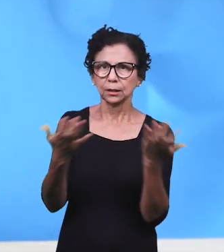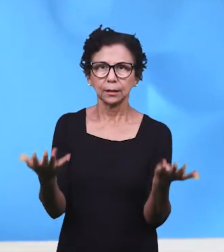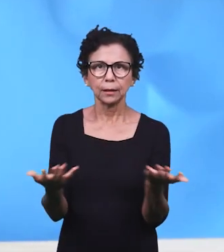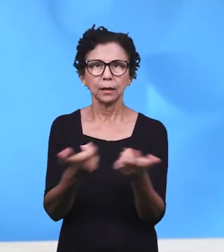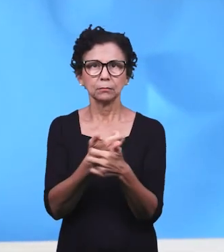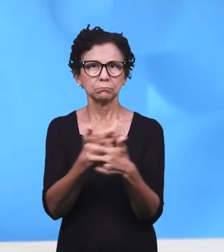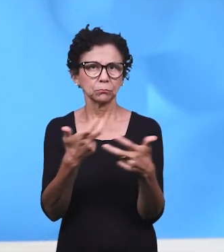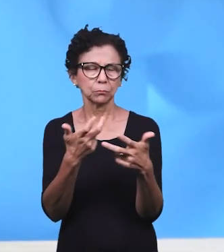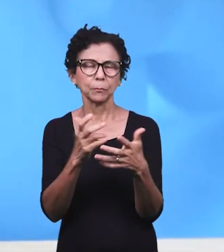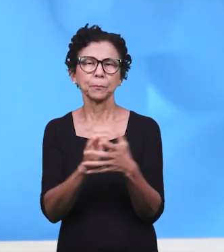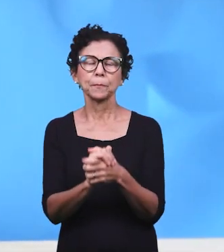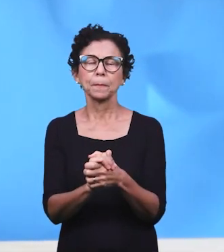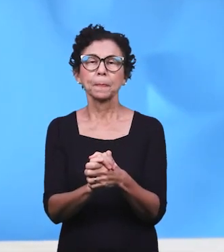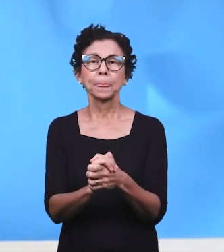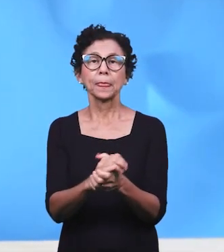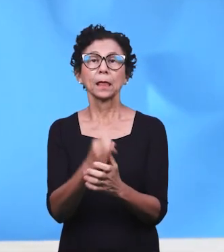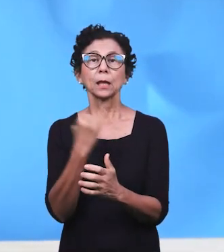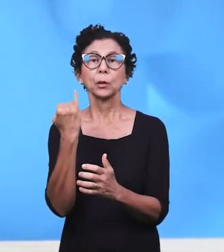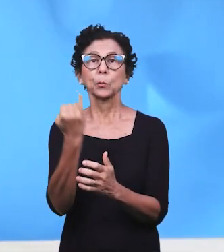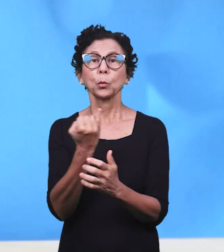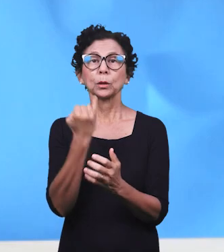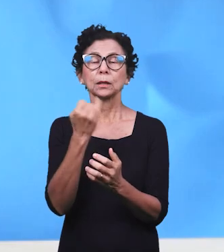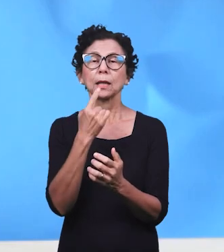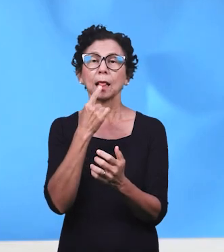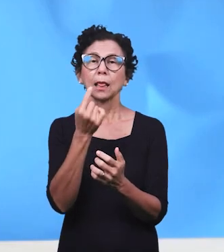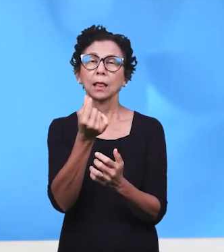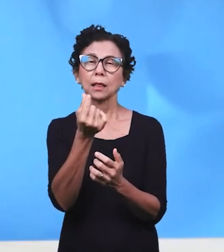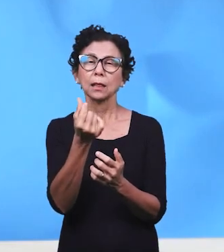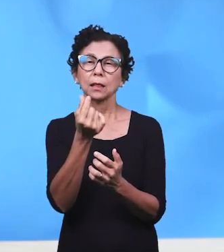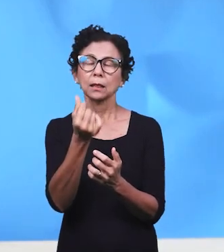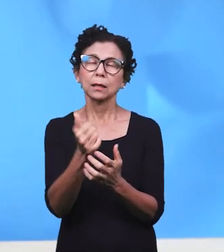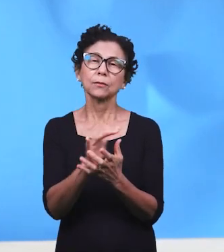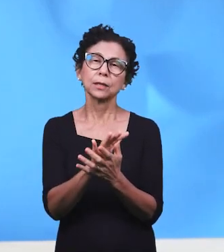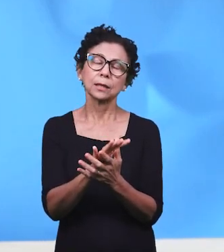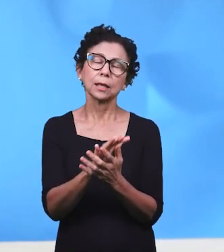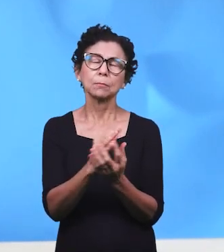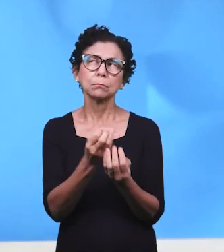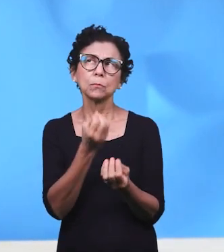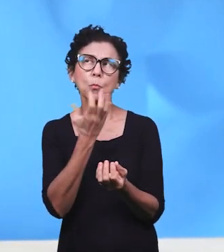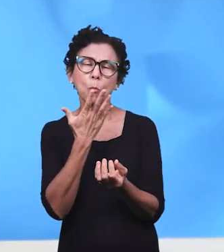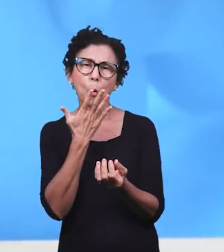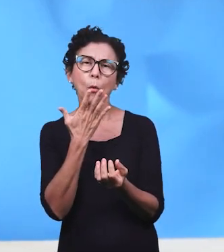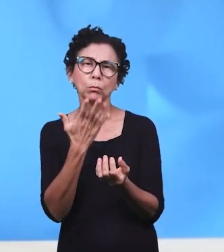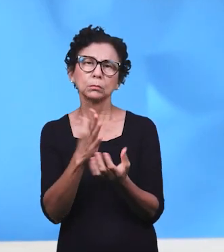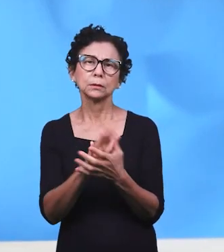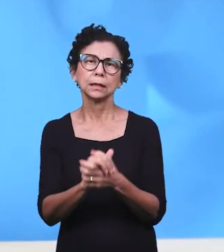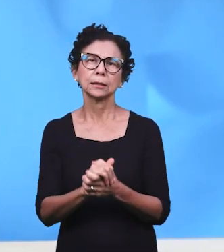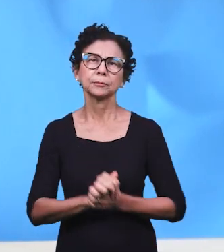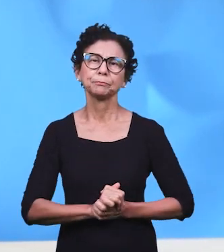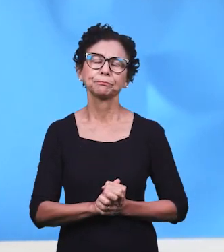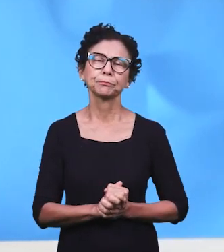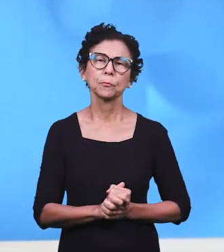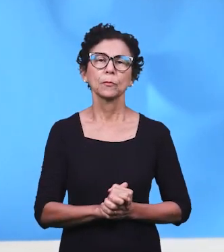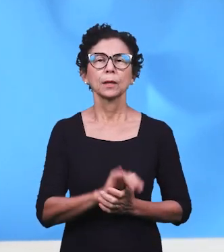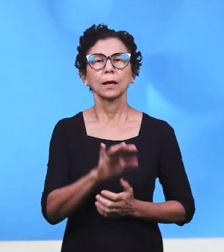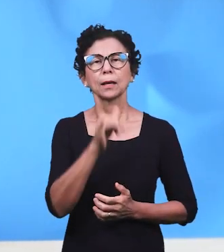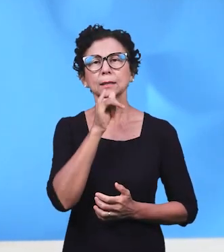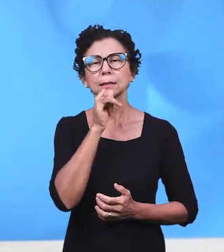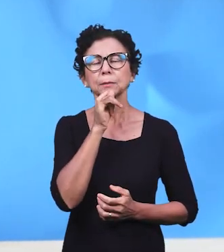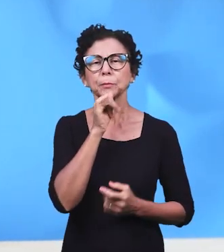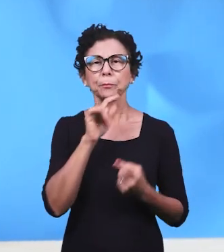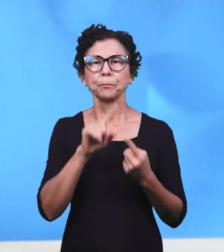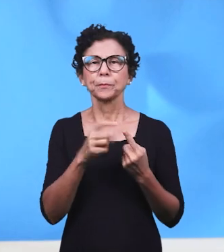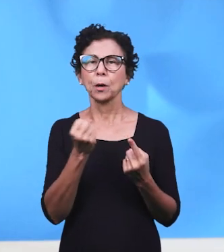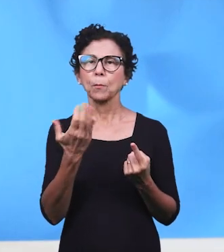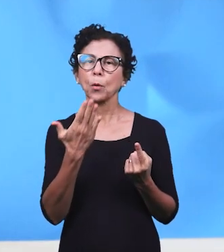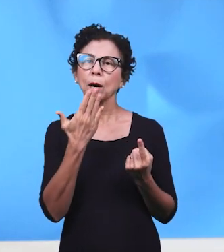ser mantida sempre a um nível bom, se eu posso dizer assim, um nível bom em nossa boca. Então,